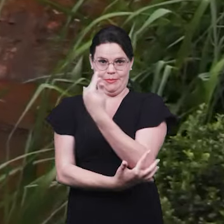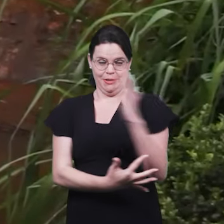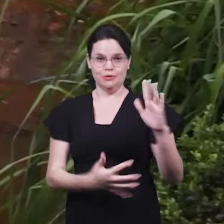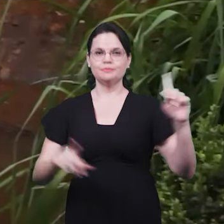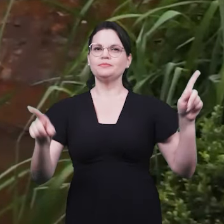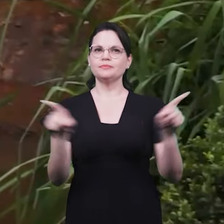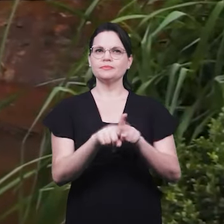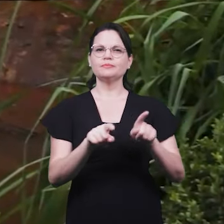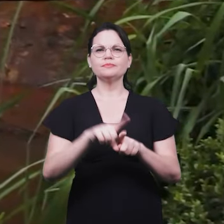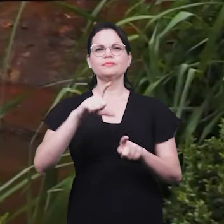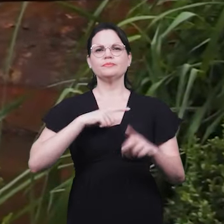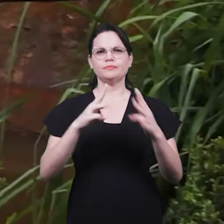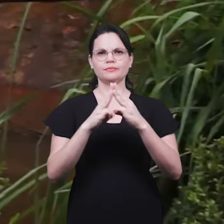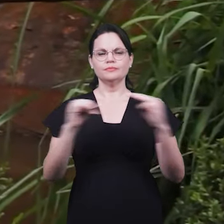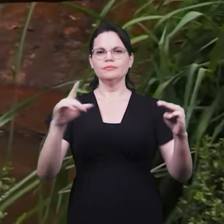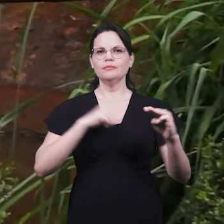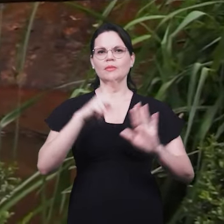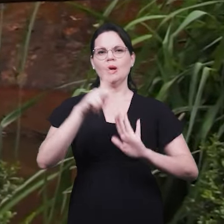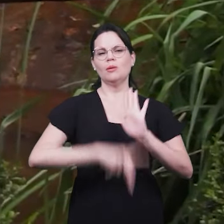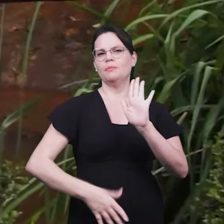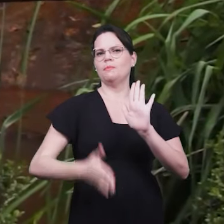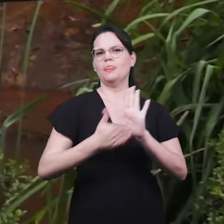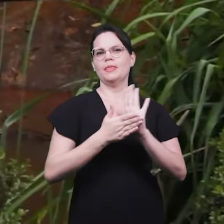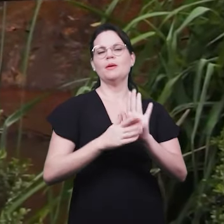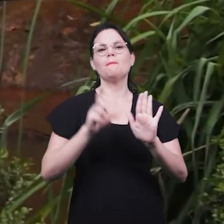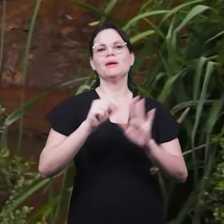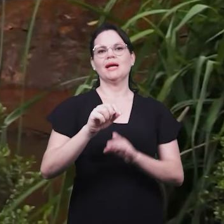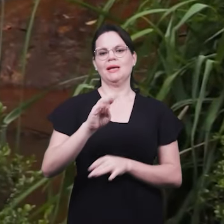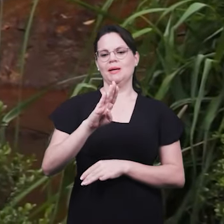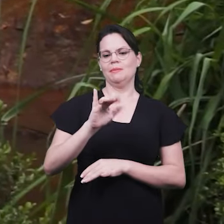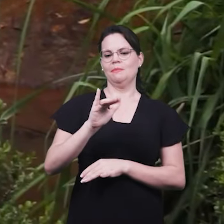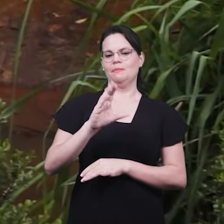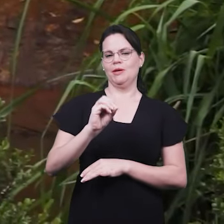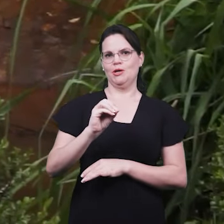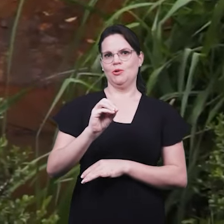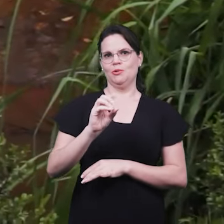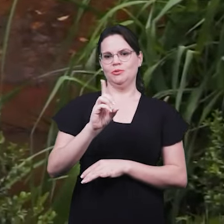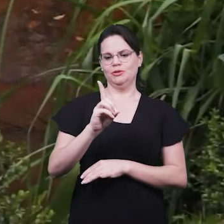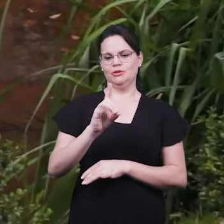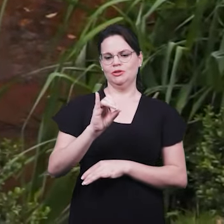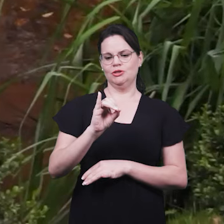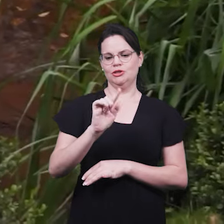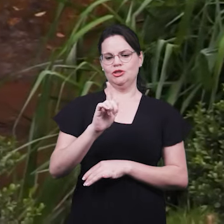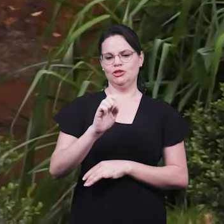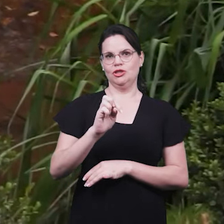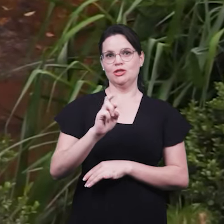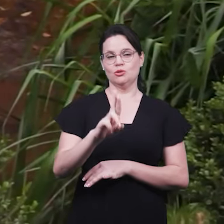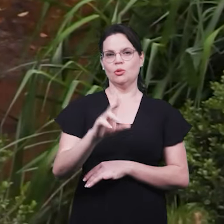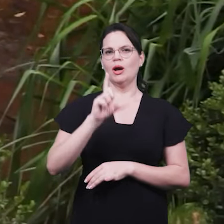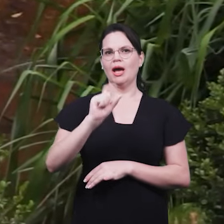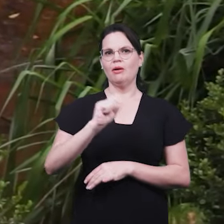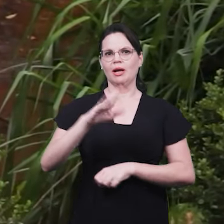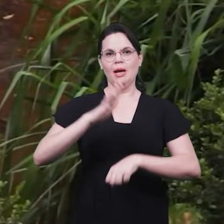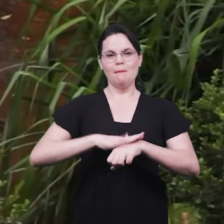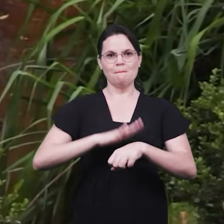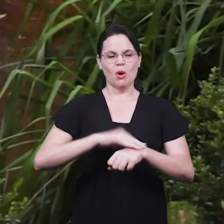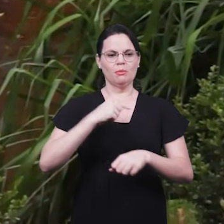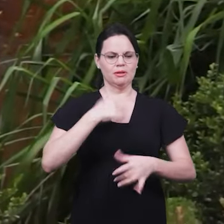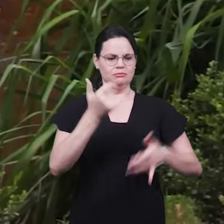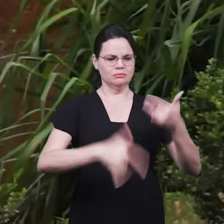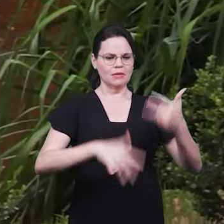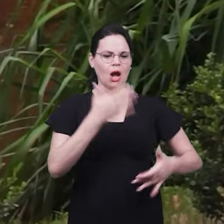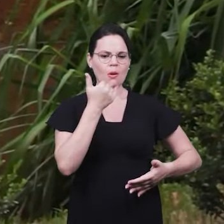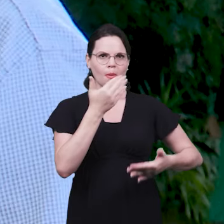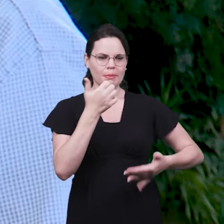conta com um projeto piloto, que é o biodigestor, um equipamento que permite transformar matéria orgânica